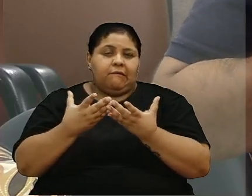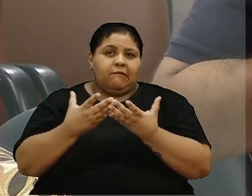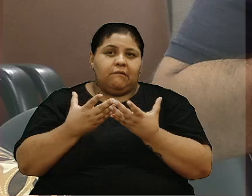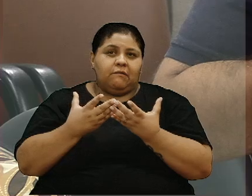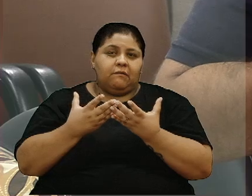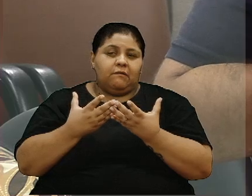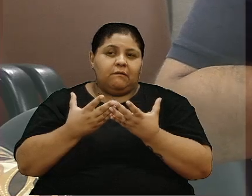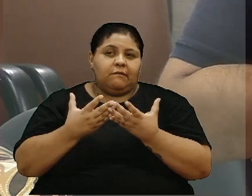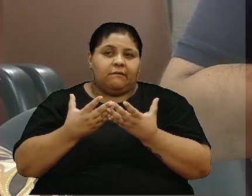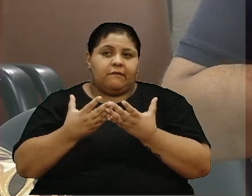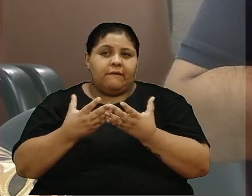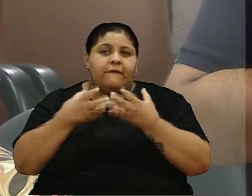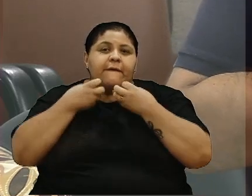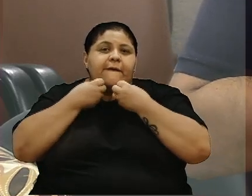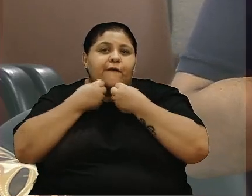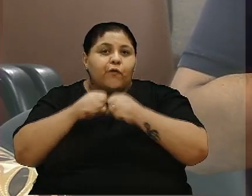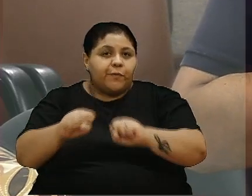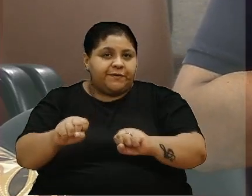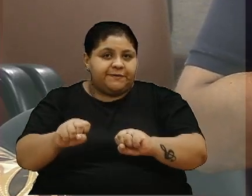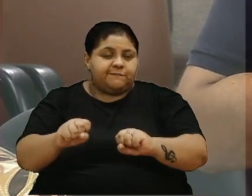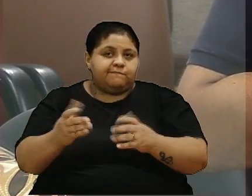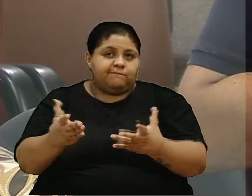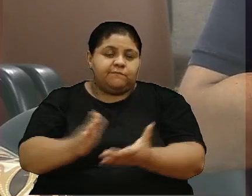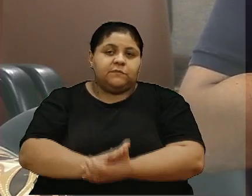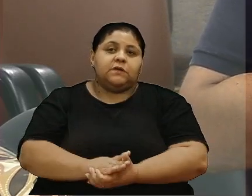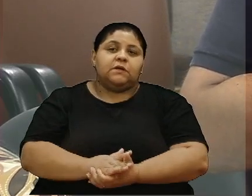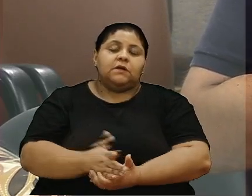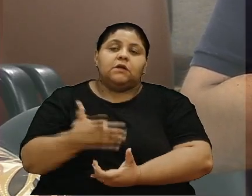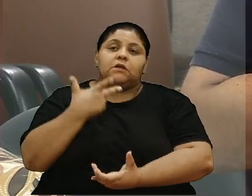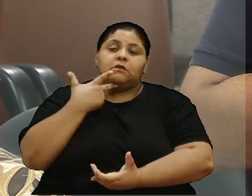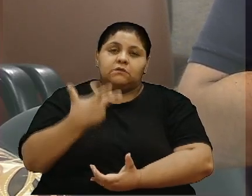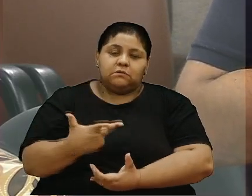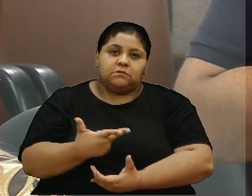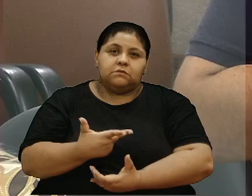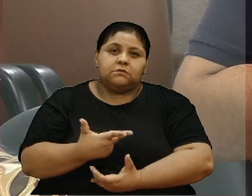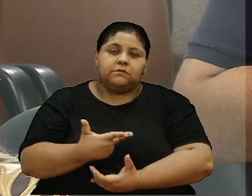das secretarias. Então, eu faço essa minha fala aqui,